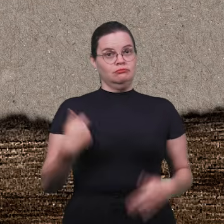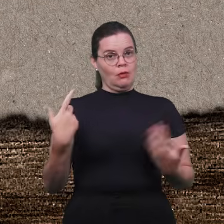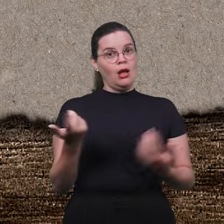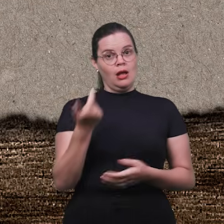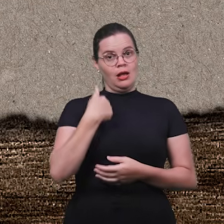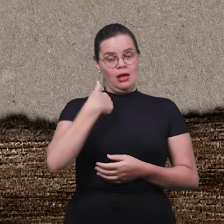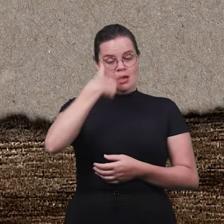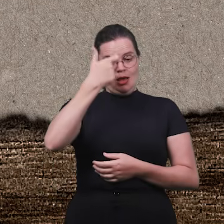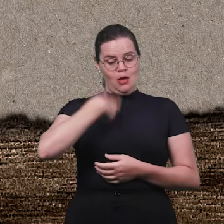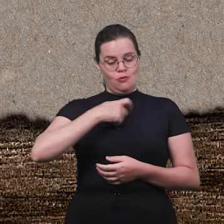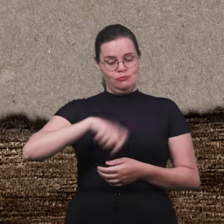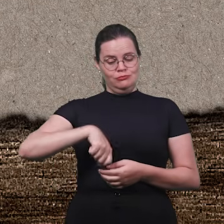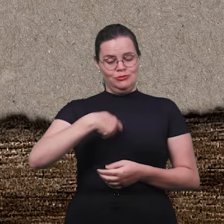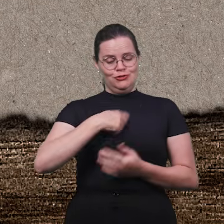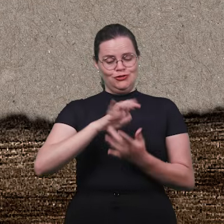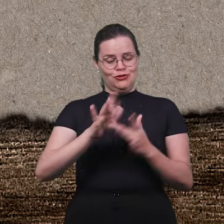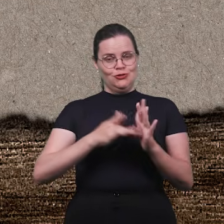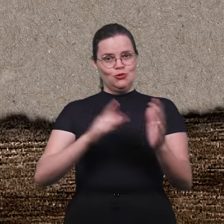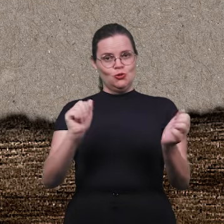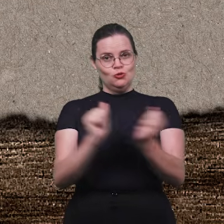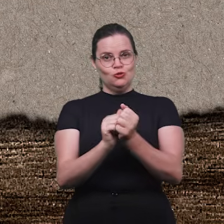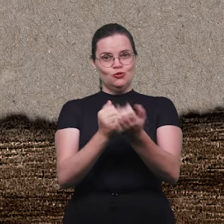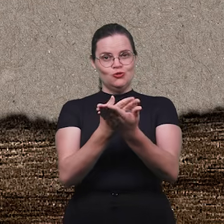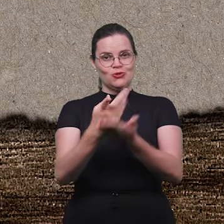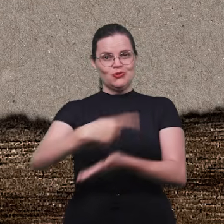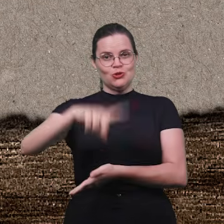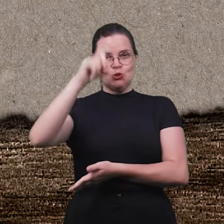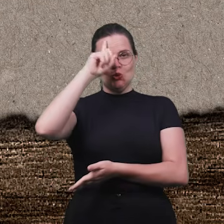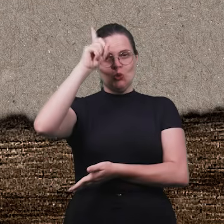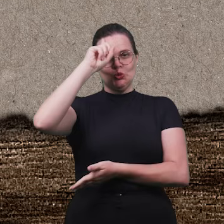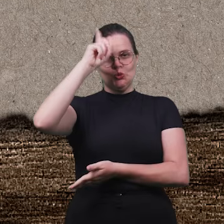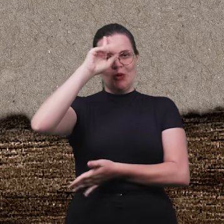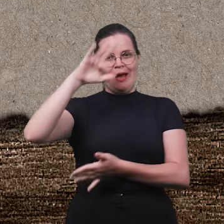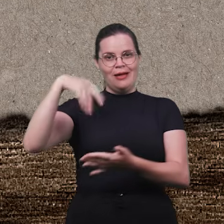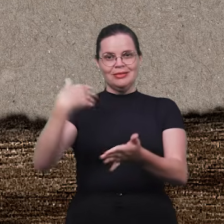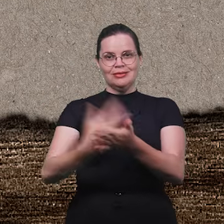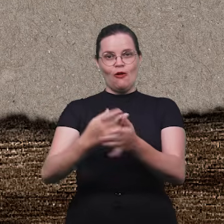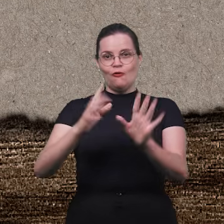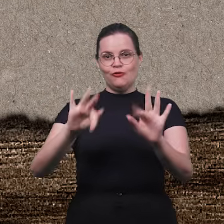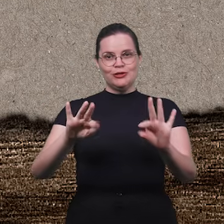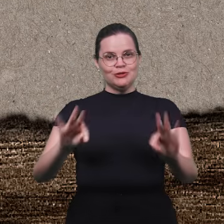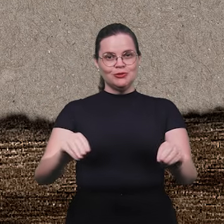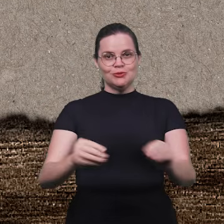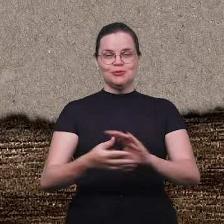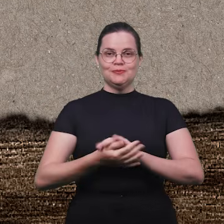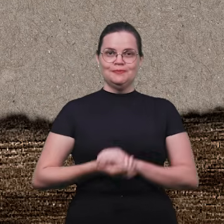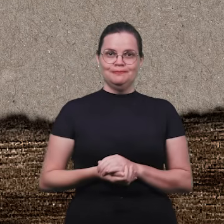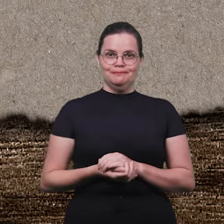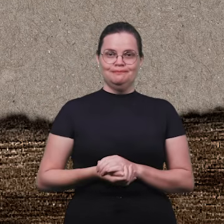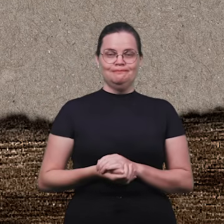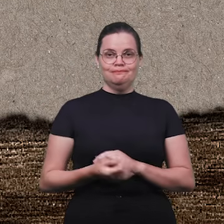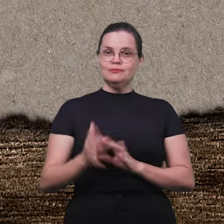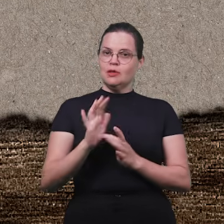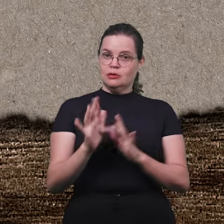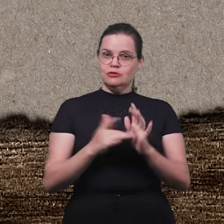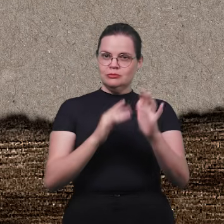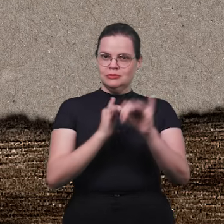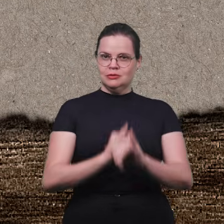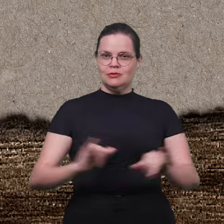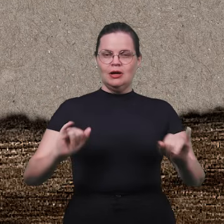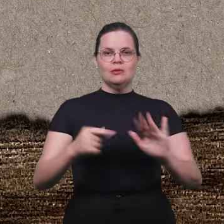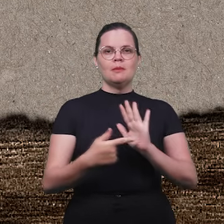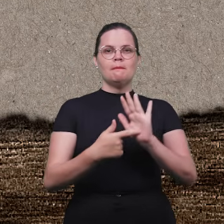eis que eu estou convosco todos os dias, até a consumação dos séculos." Jesus disse isso